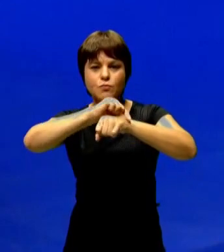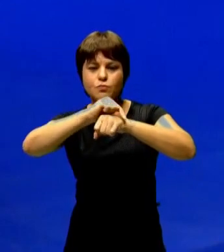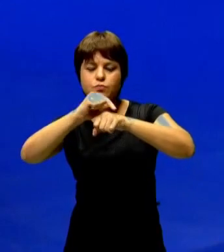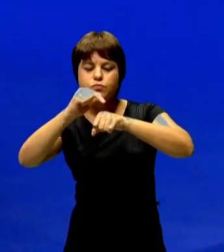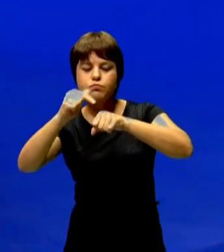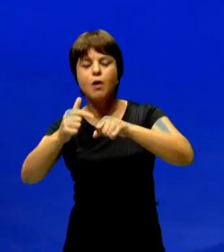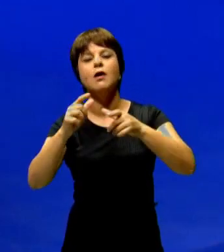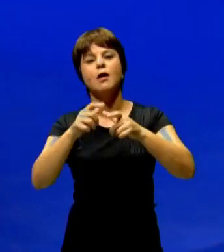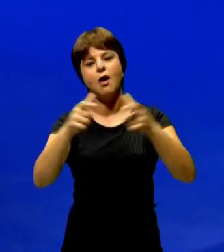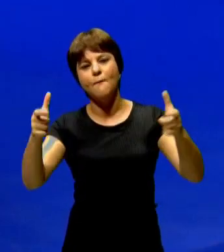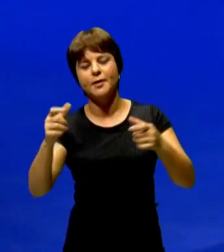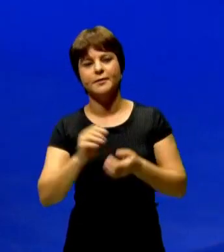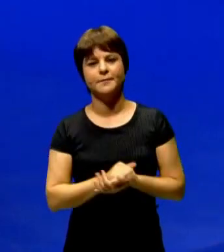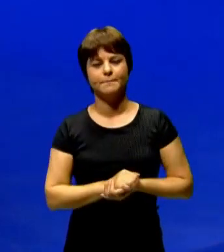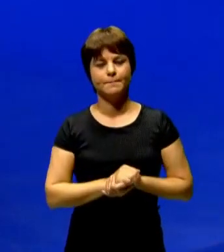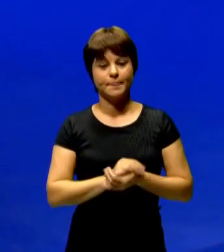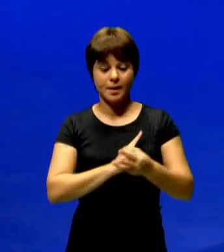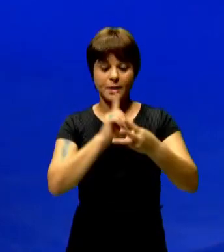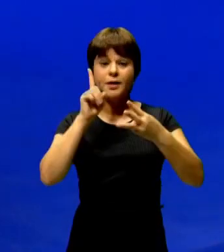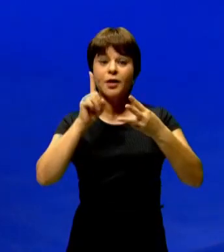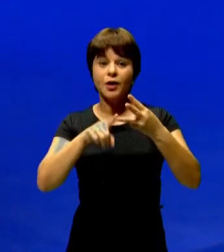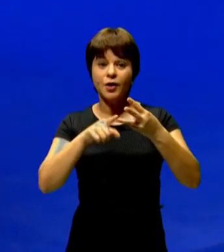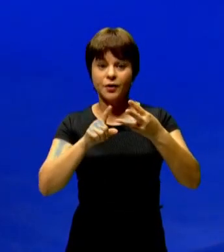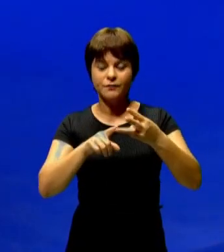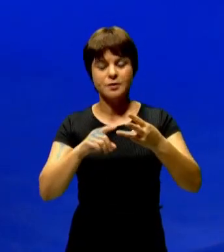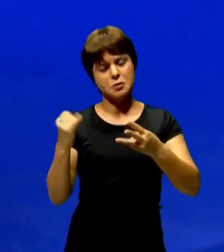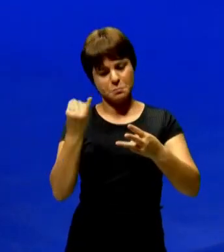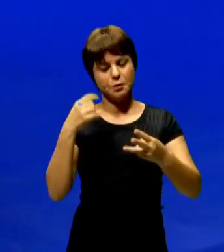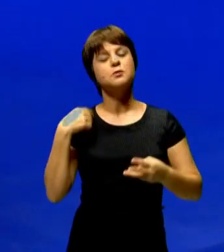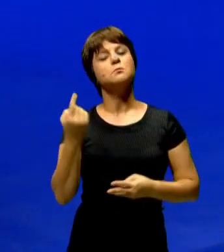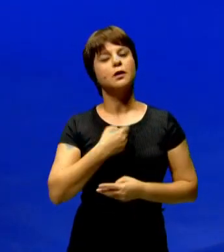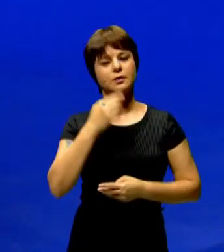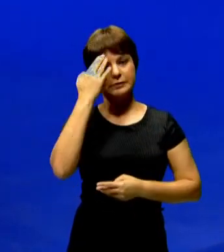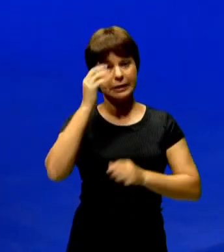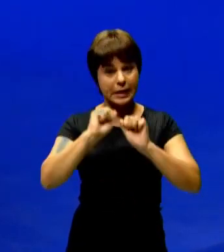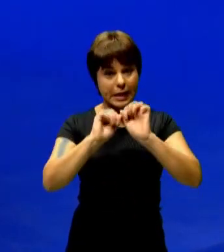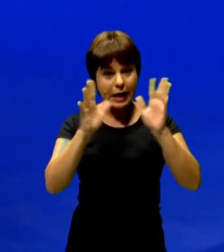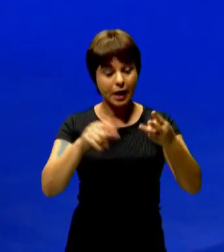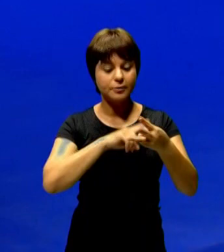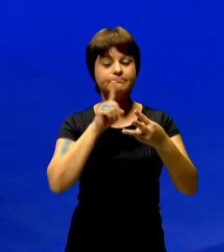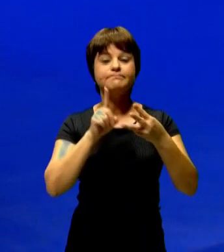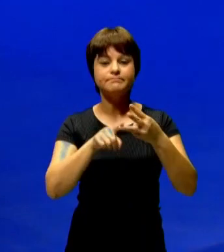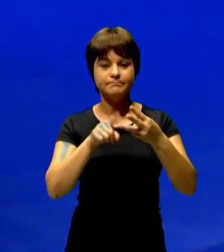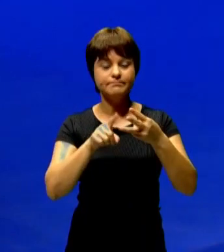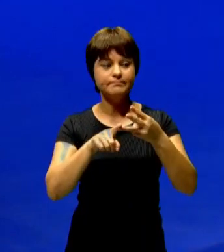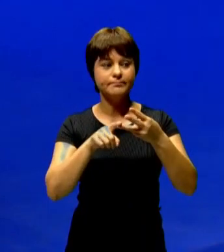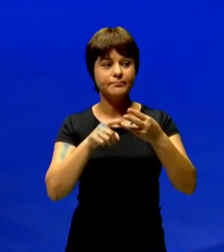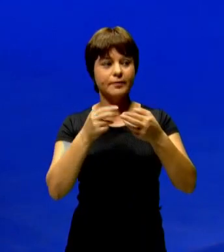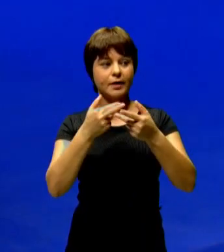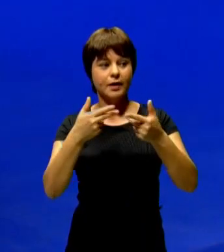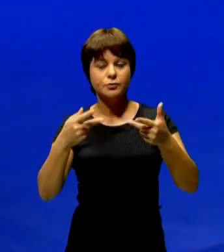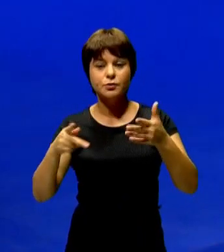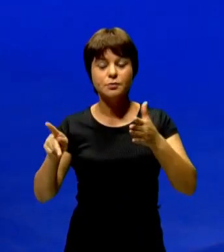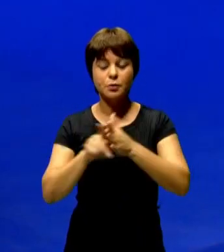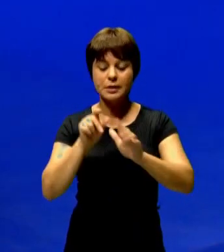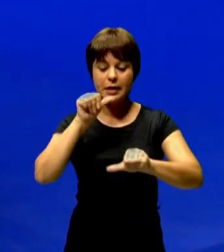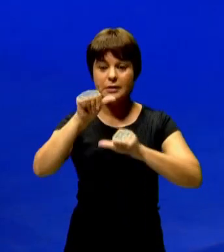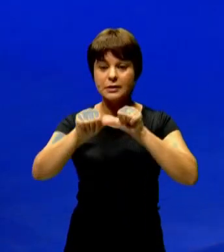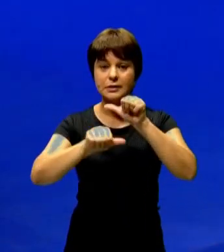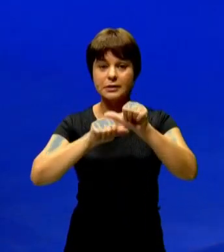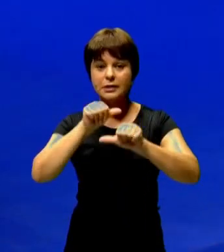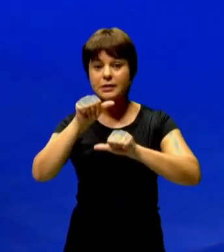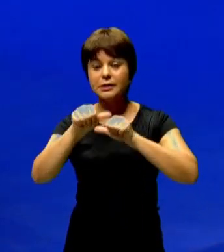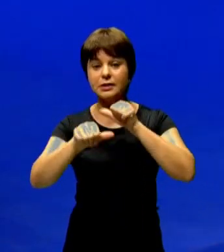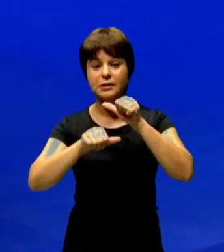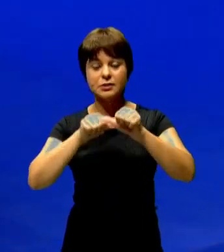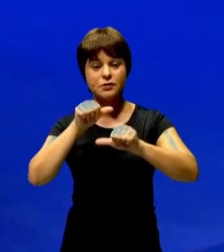terrestre. Por fim, um outro limite muito importante para a gente compreender é o limite relacionado às transformações, o